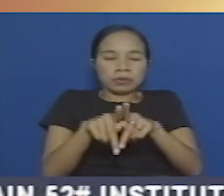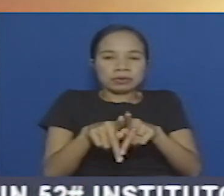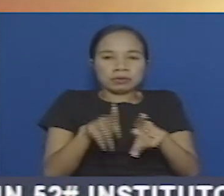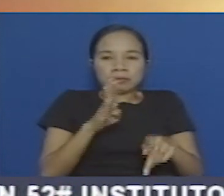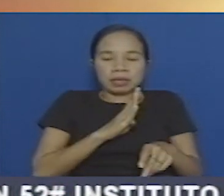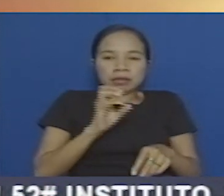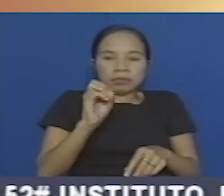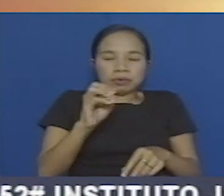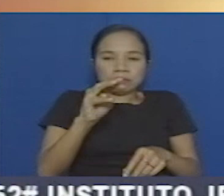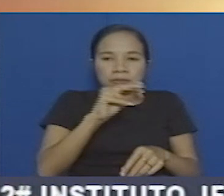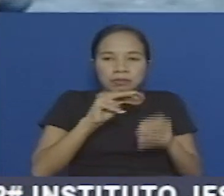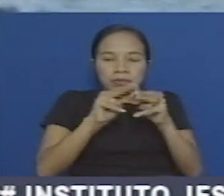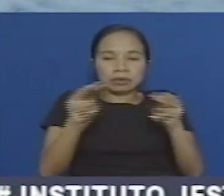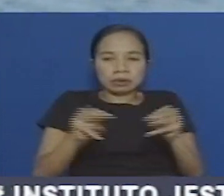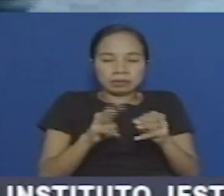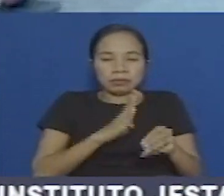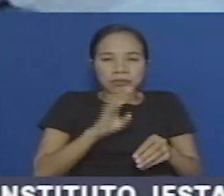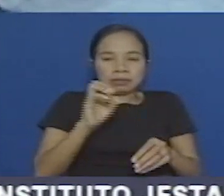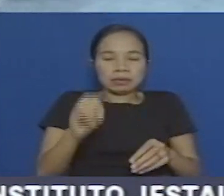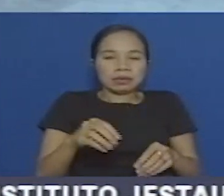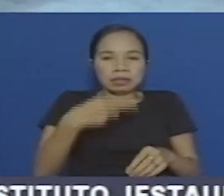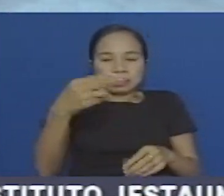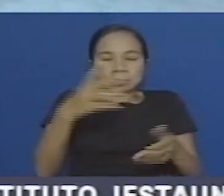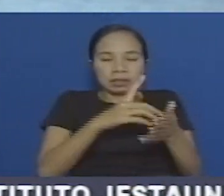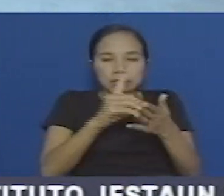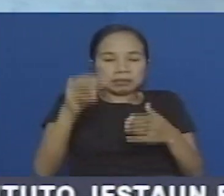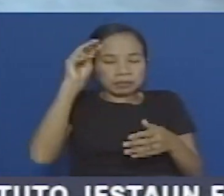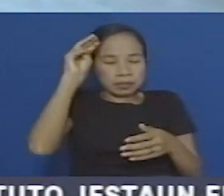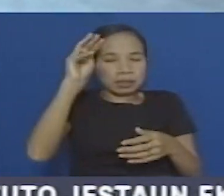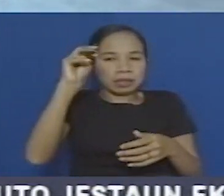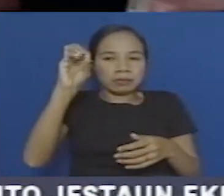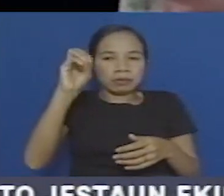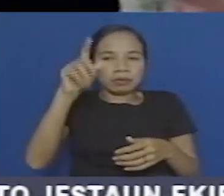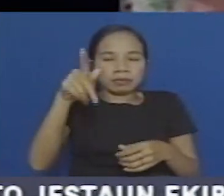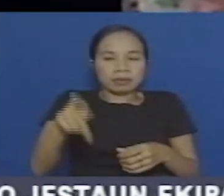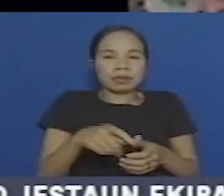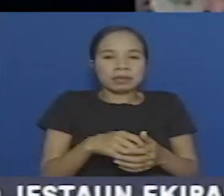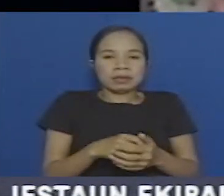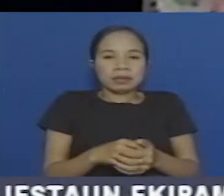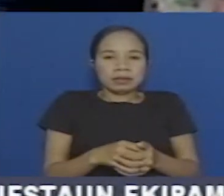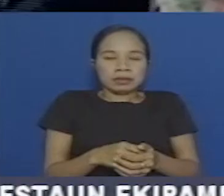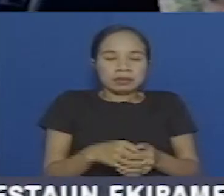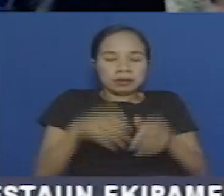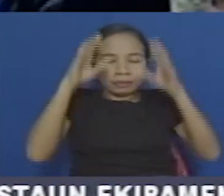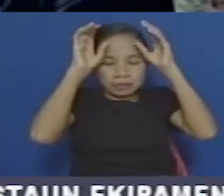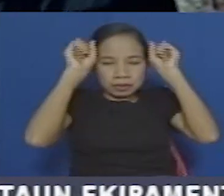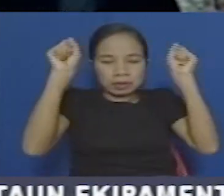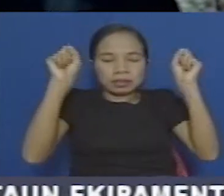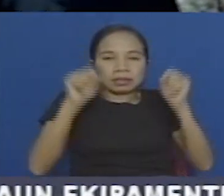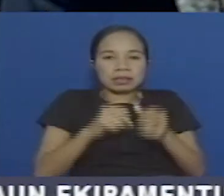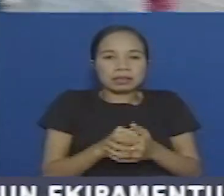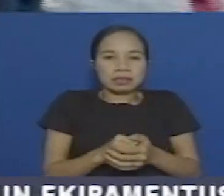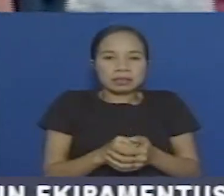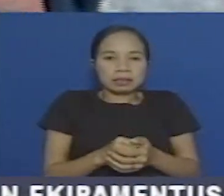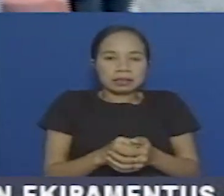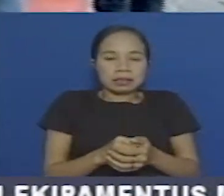município Bobanaro. Quinta-feira, semana, né? Ministro de Obras Públicas, Salvador Pires, sou presidente do Instituto de Gestão